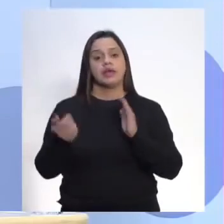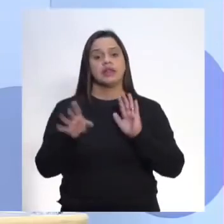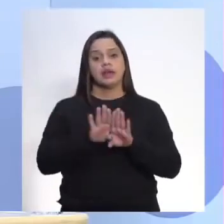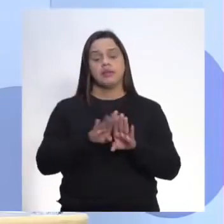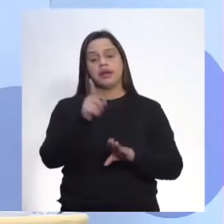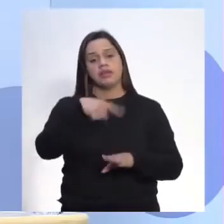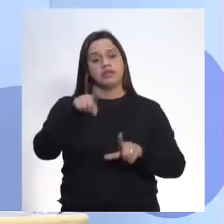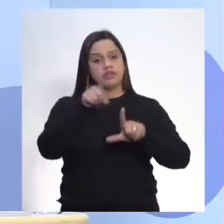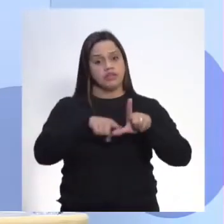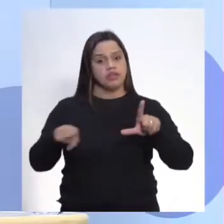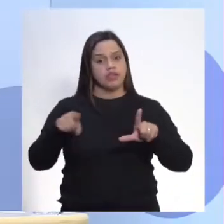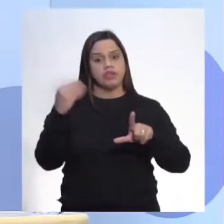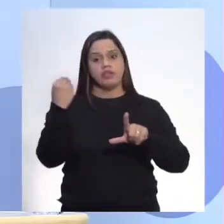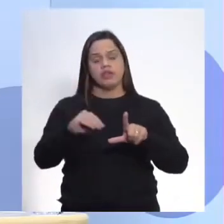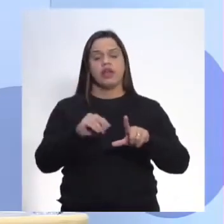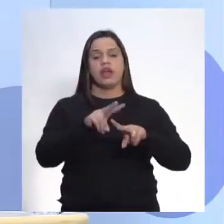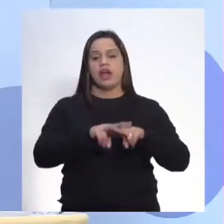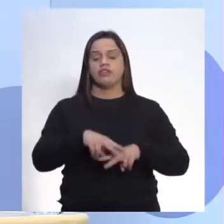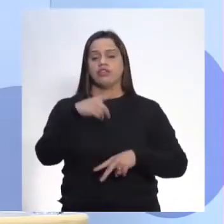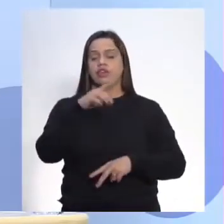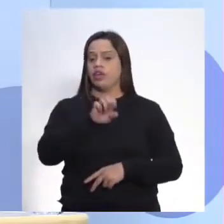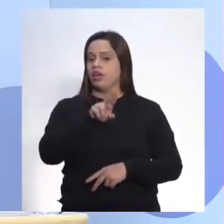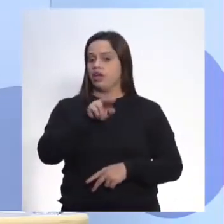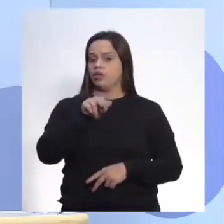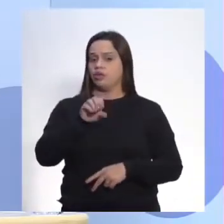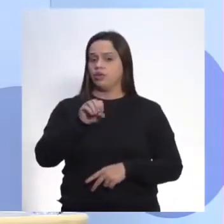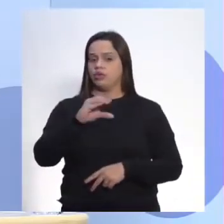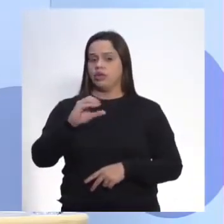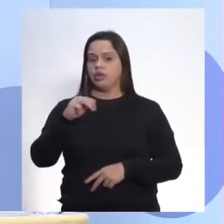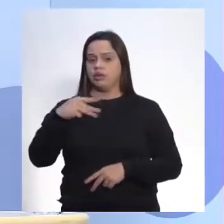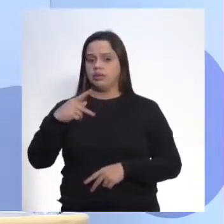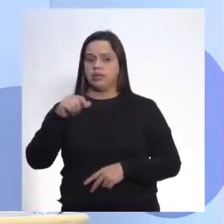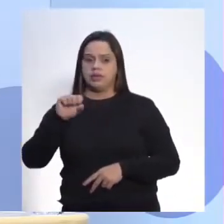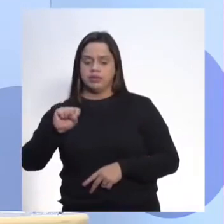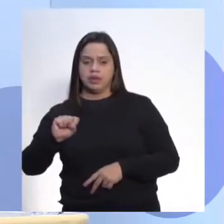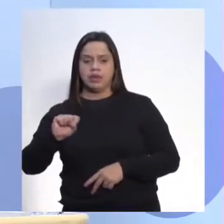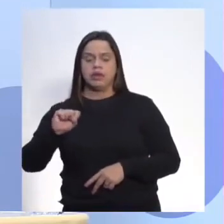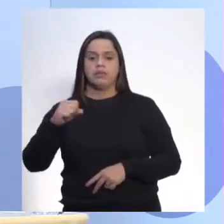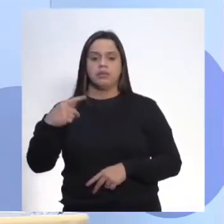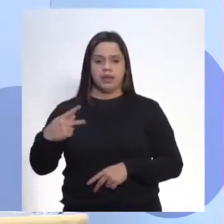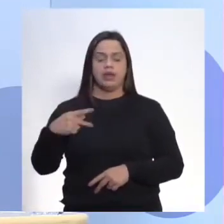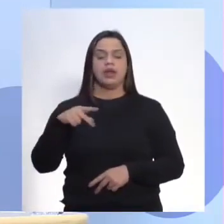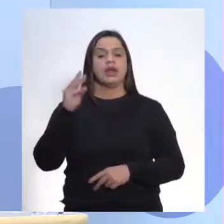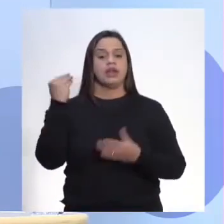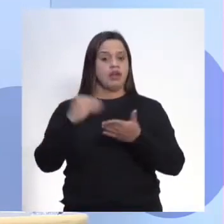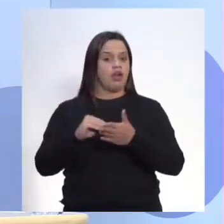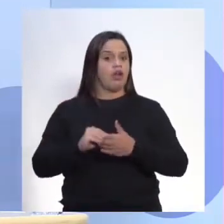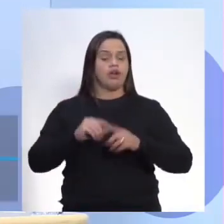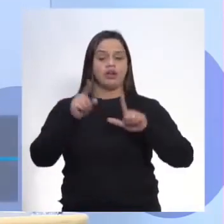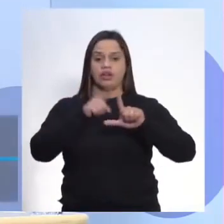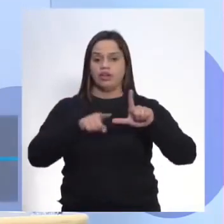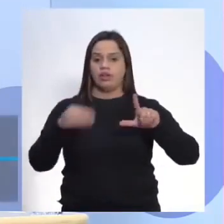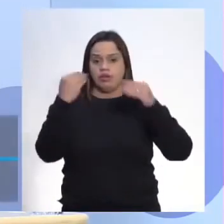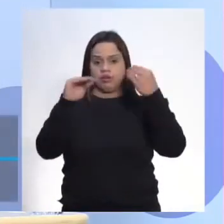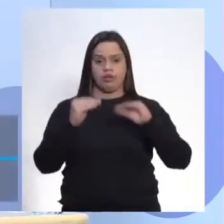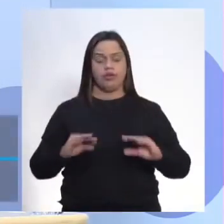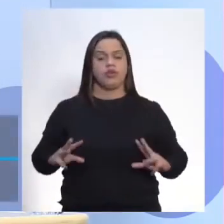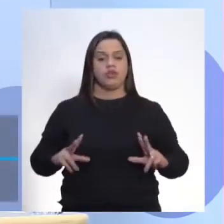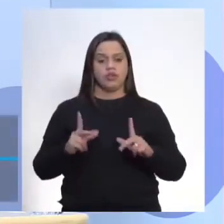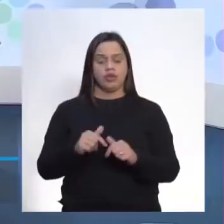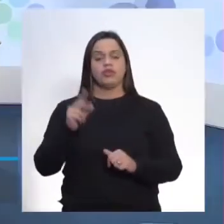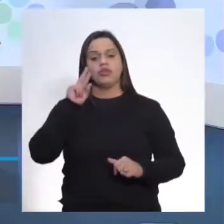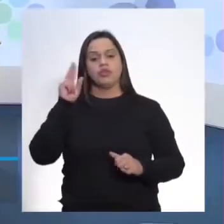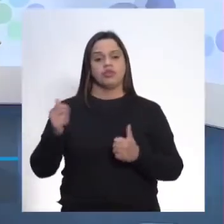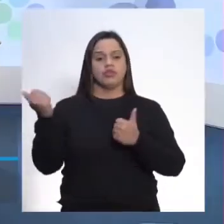vocês construírem, coloca lá no hashtag eu no CMSP, coloquem e passem o gráfico com os valores. Então, substitui